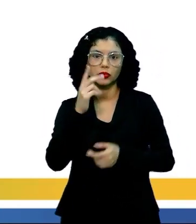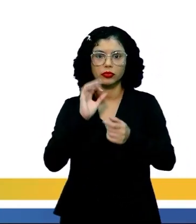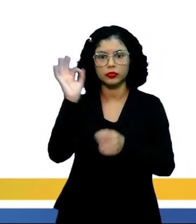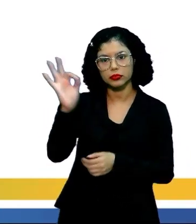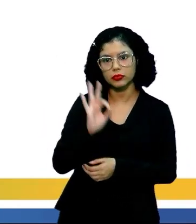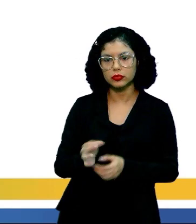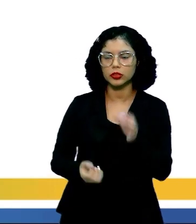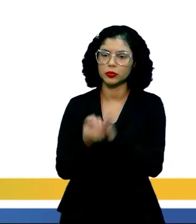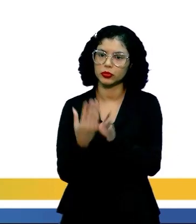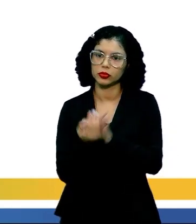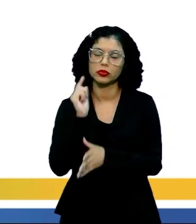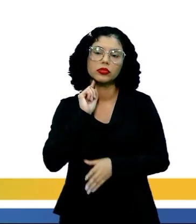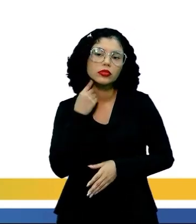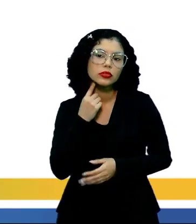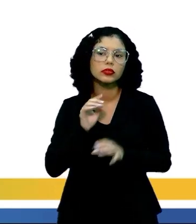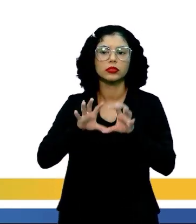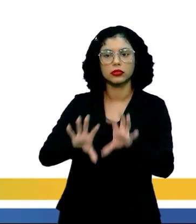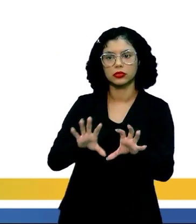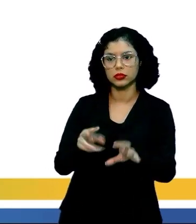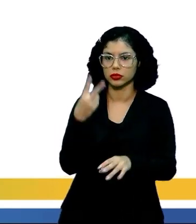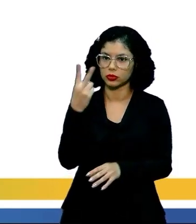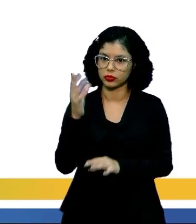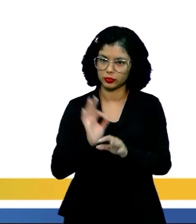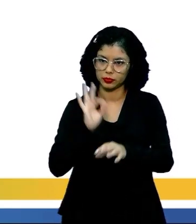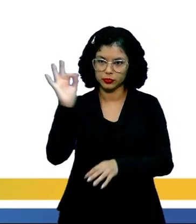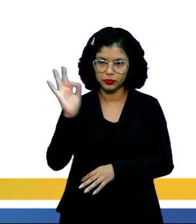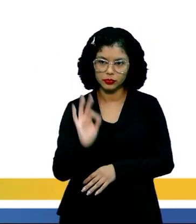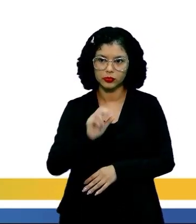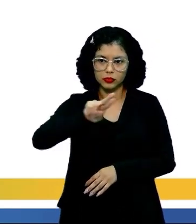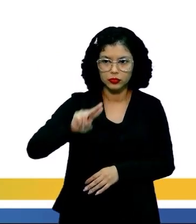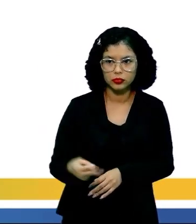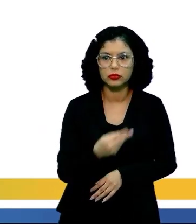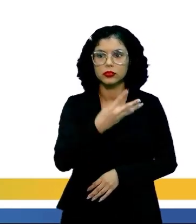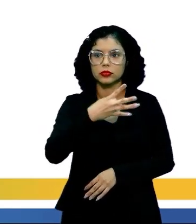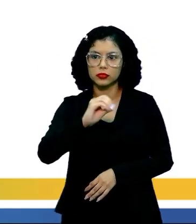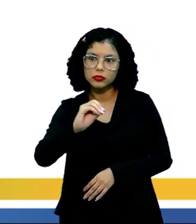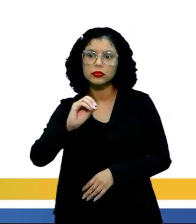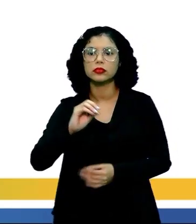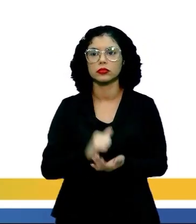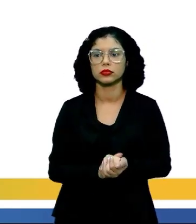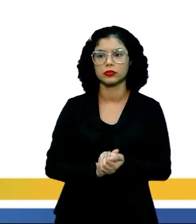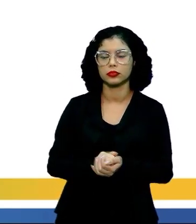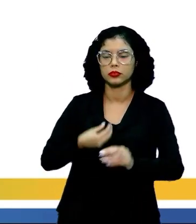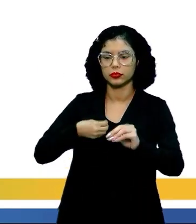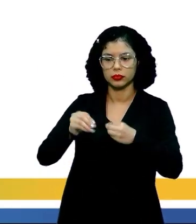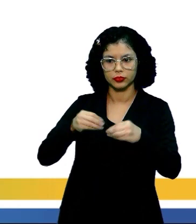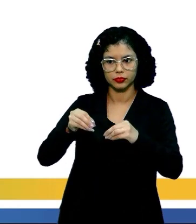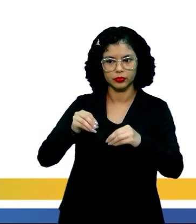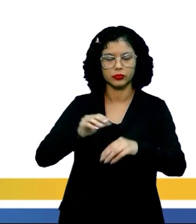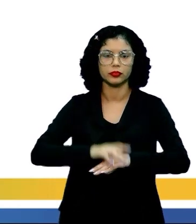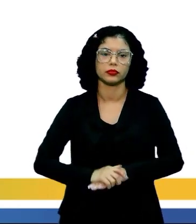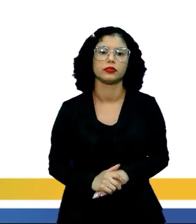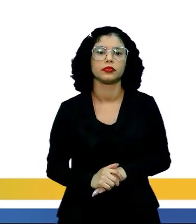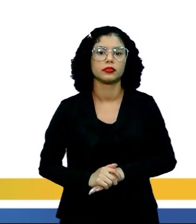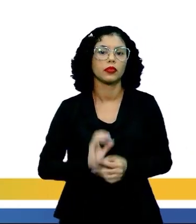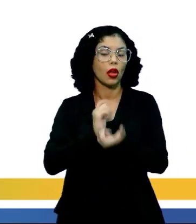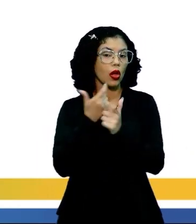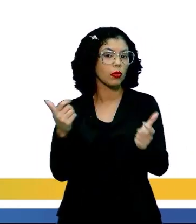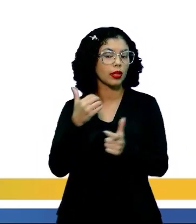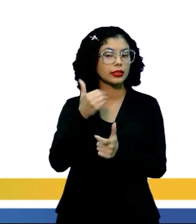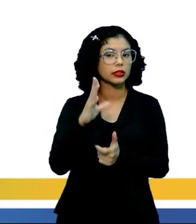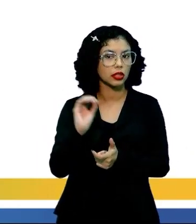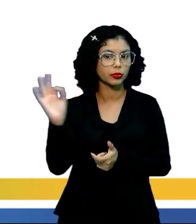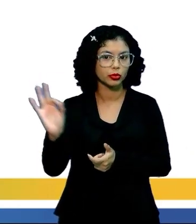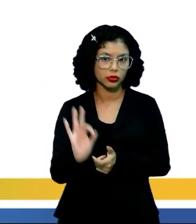da produção de lixo. Logo, 2% de 2.000 dá 40 toneladas recicladas. Aumentou